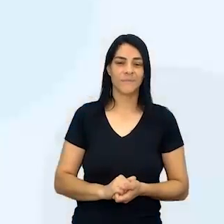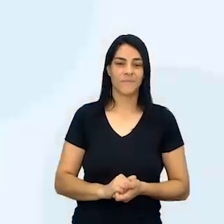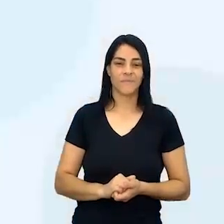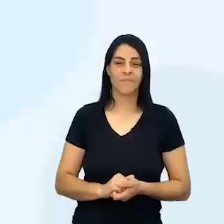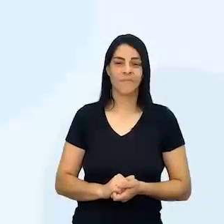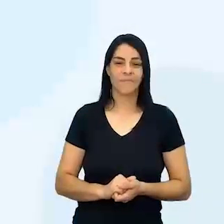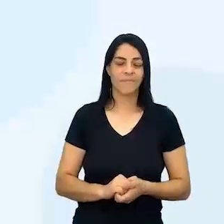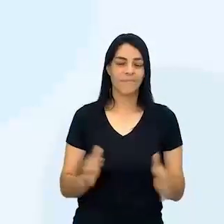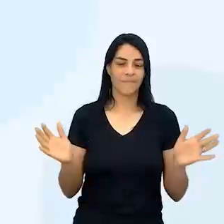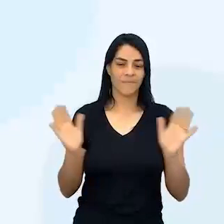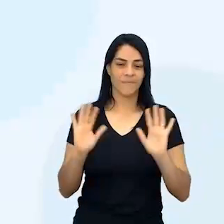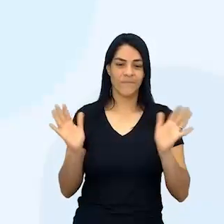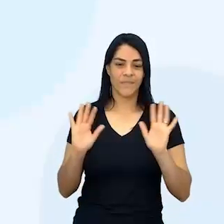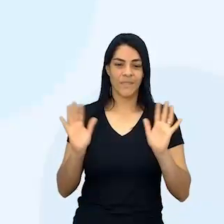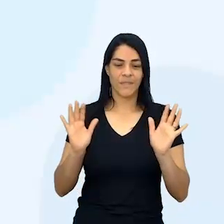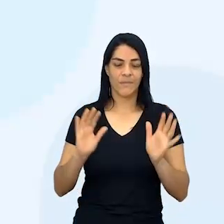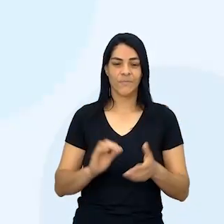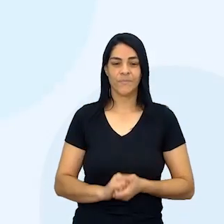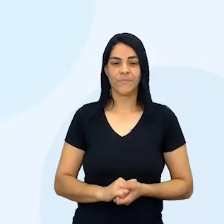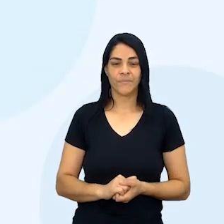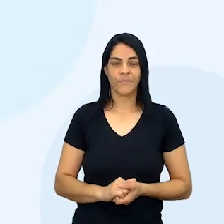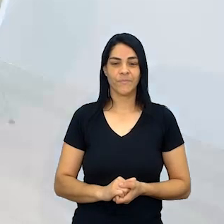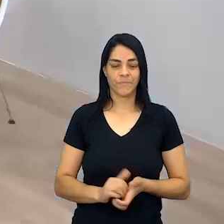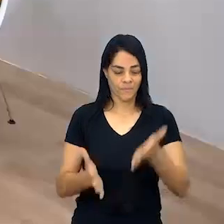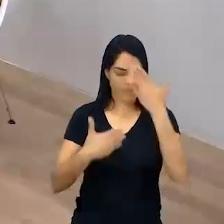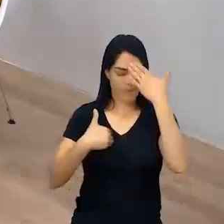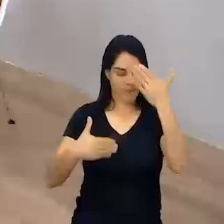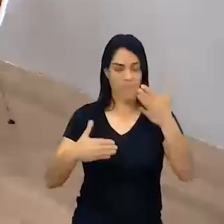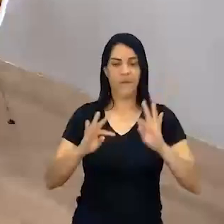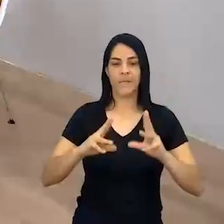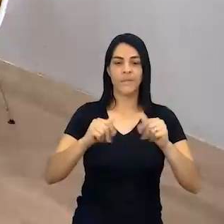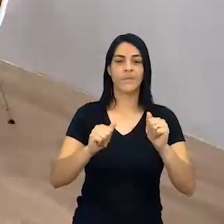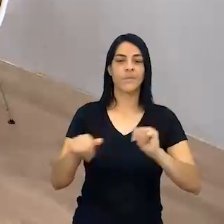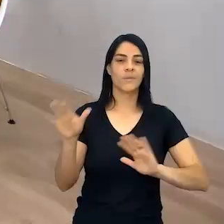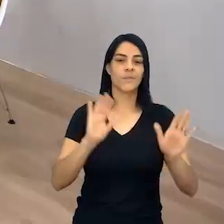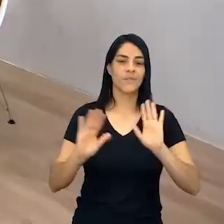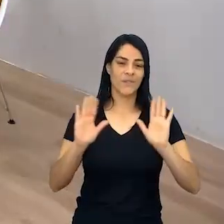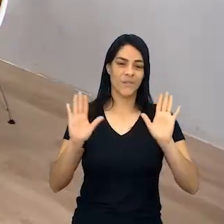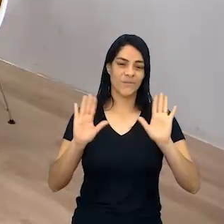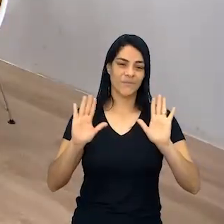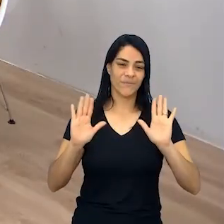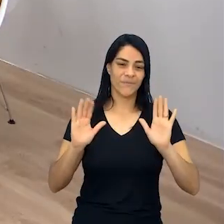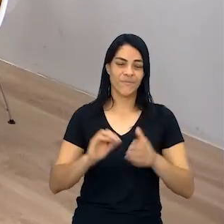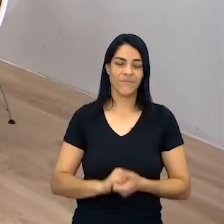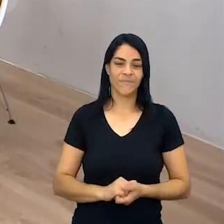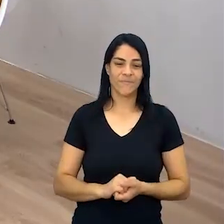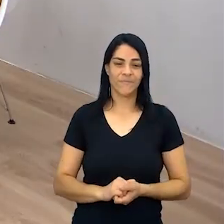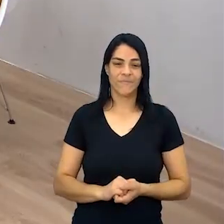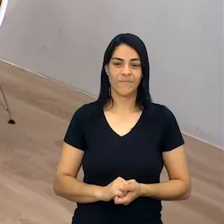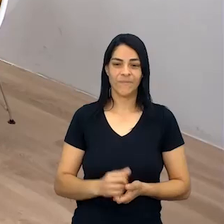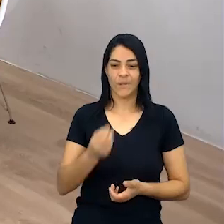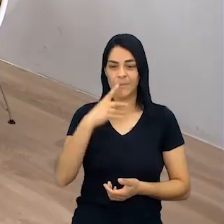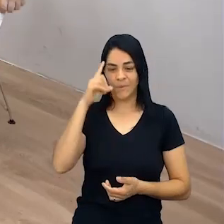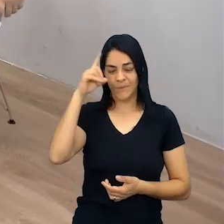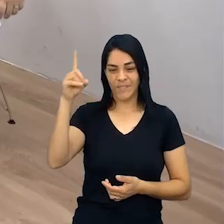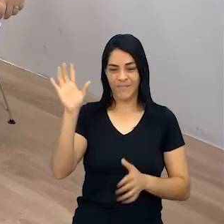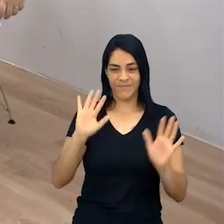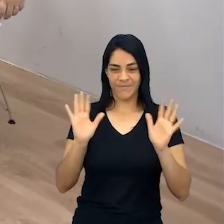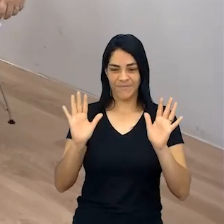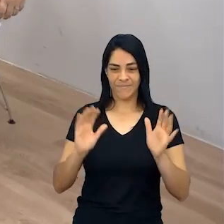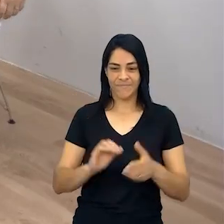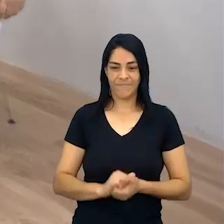Importante, né, Tá? Daniel? Nós temos aí no slide aí. Não se esqueça. Muito obrigado Tchau, pelo convite. tchau, gente. Até mais. Bom dia a todos. Bom dia.